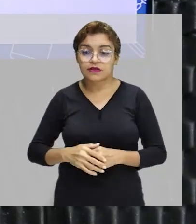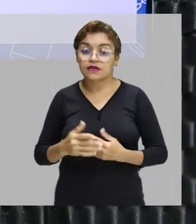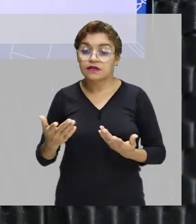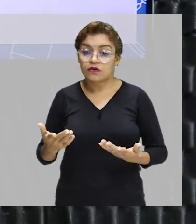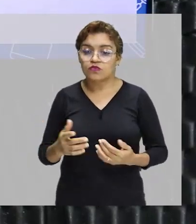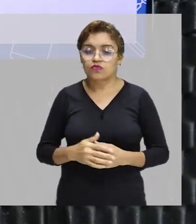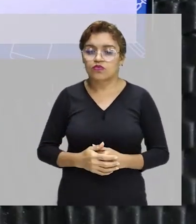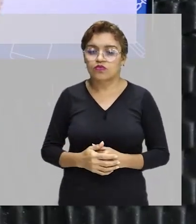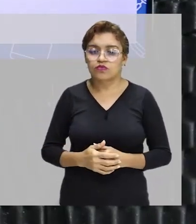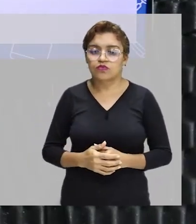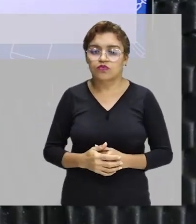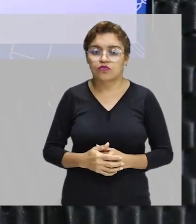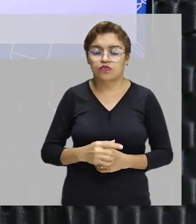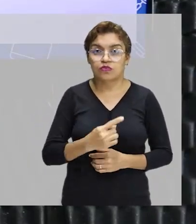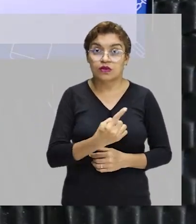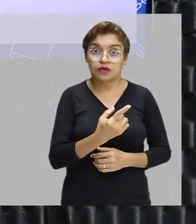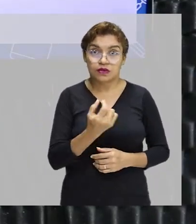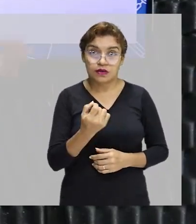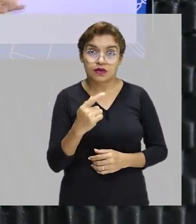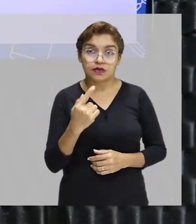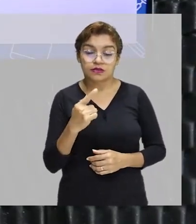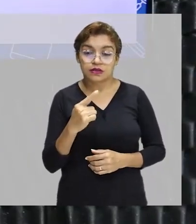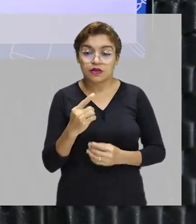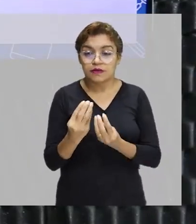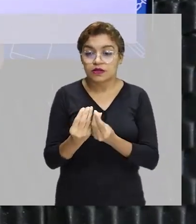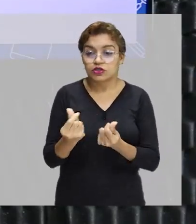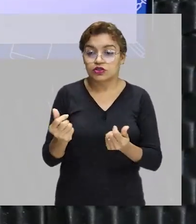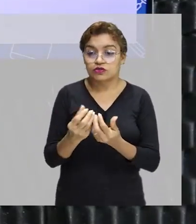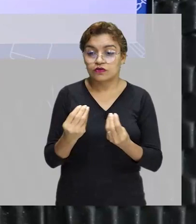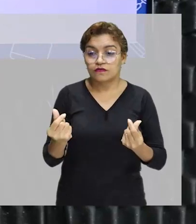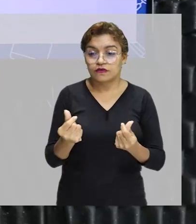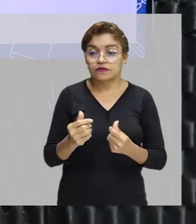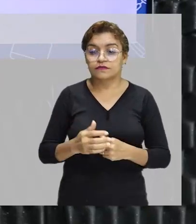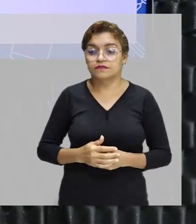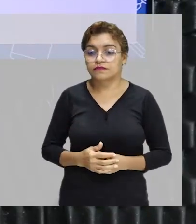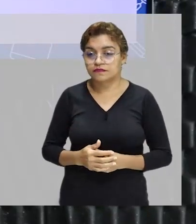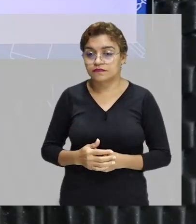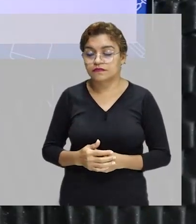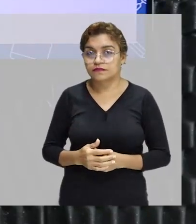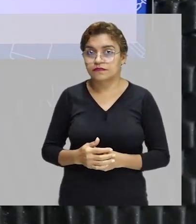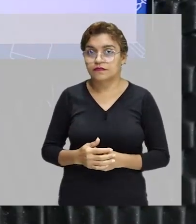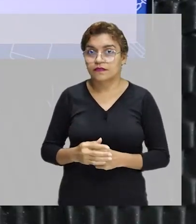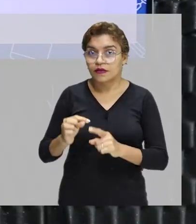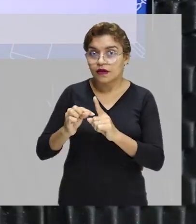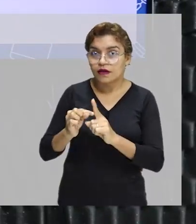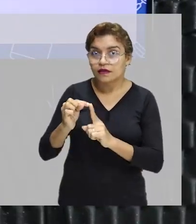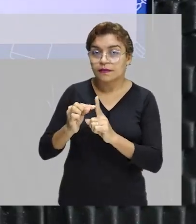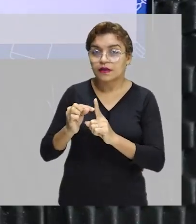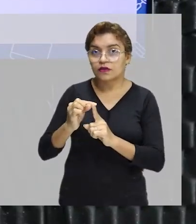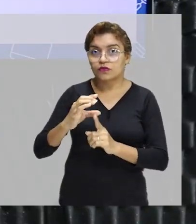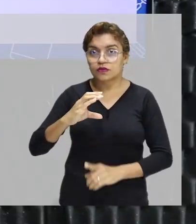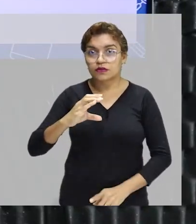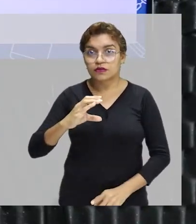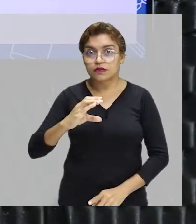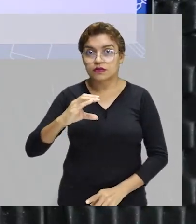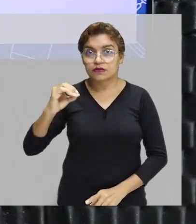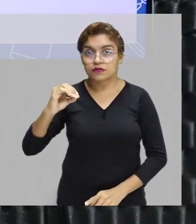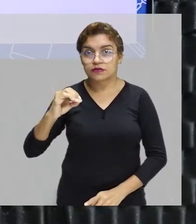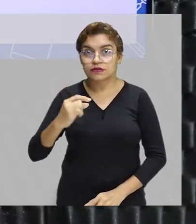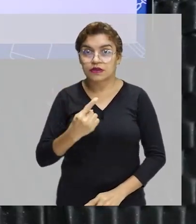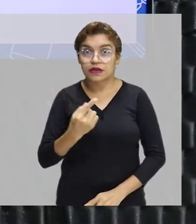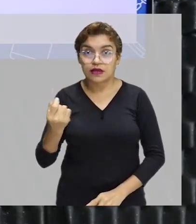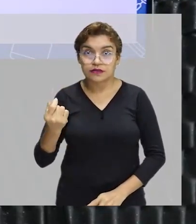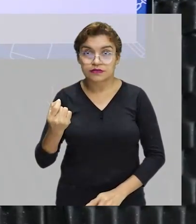dissolvendo 10 gramas do nitrato de potássio, o que? A temperatura de 10 graus Celsius,